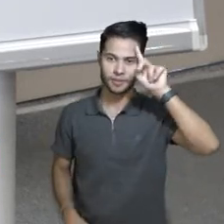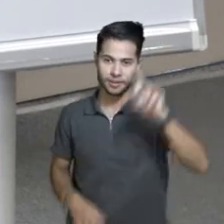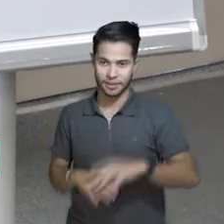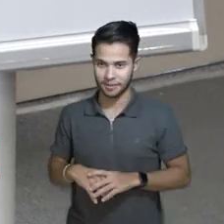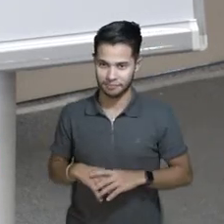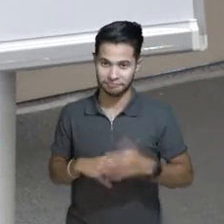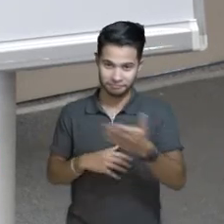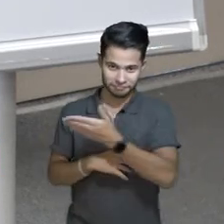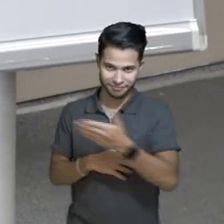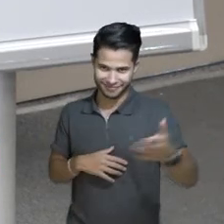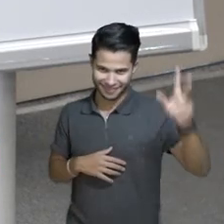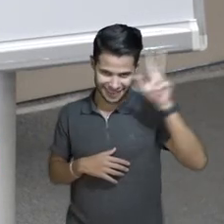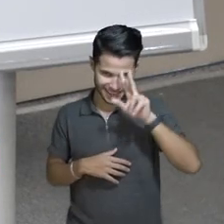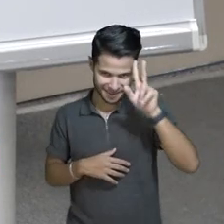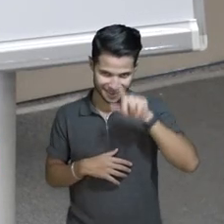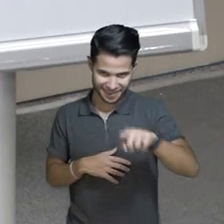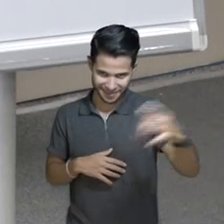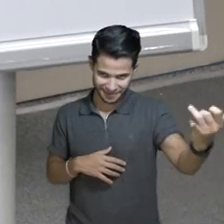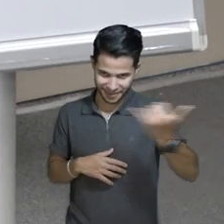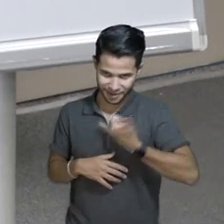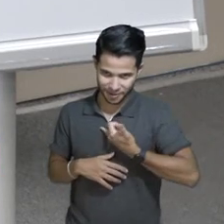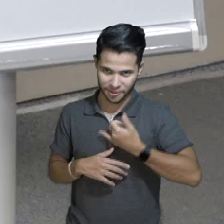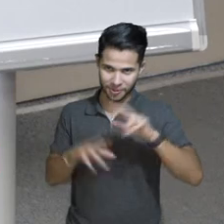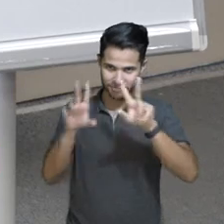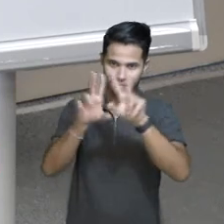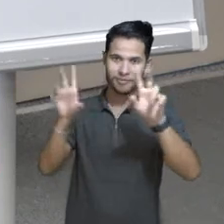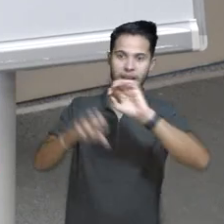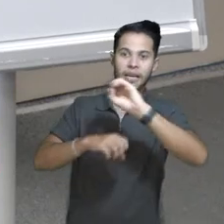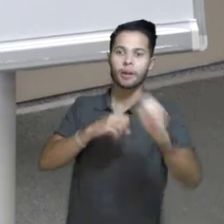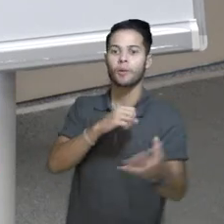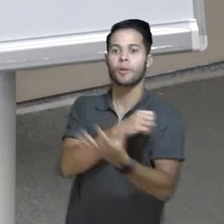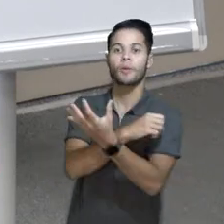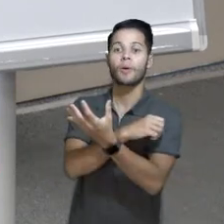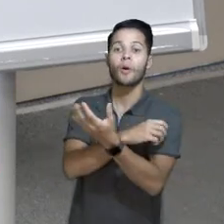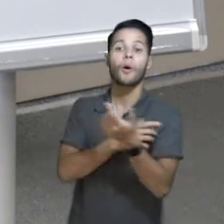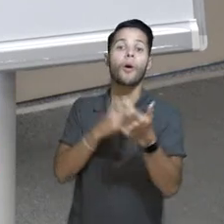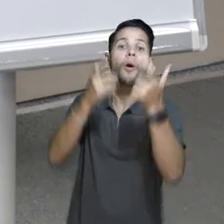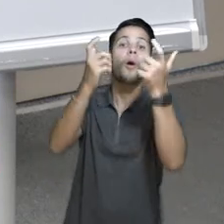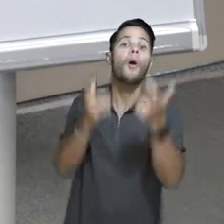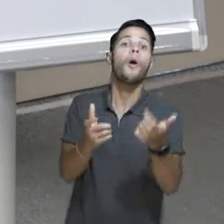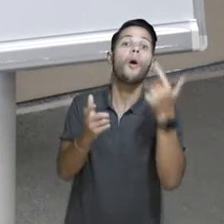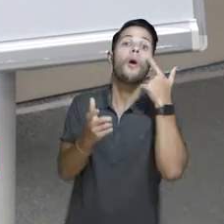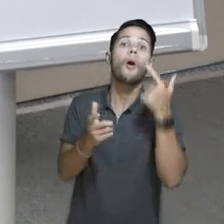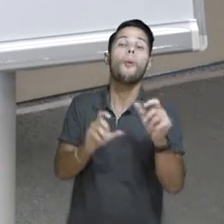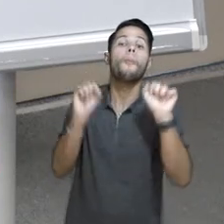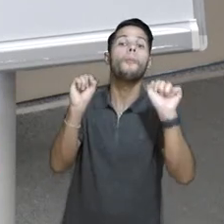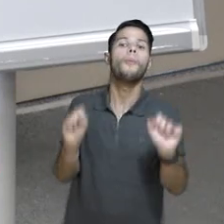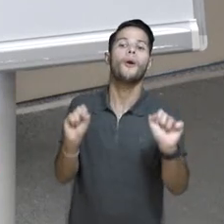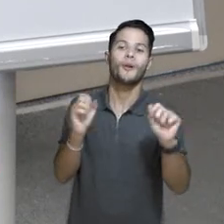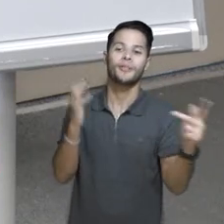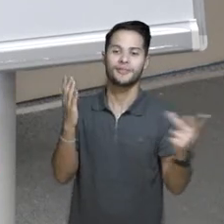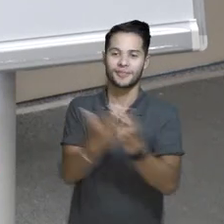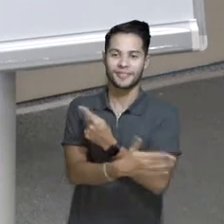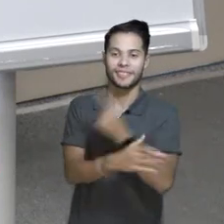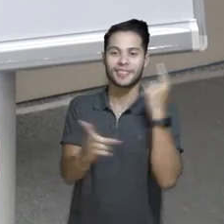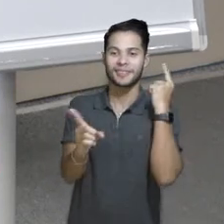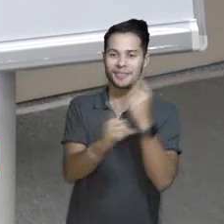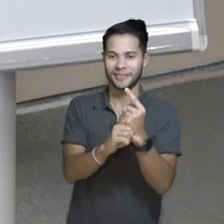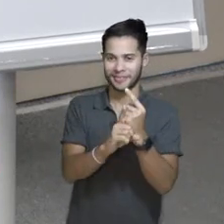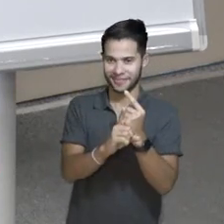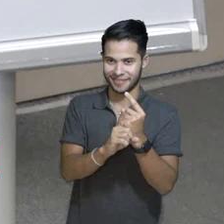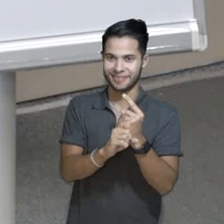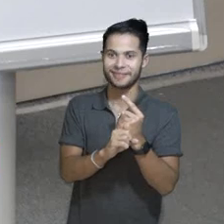estavam falando da corrupção Olha onde é que ela de repente pode estar se encontrando ou em